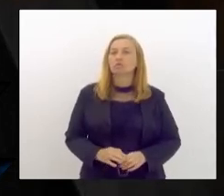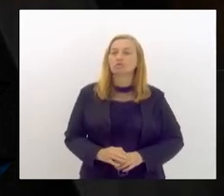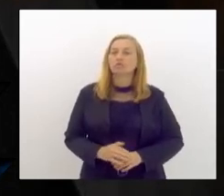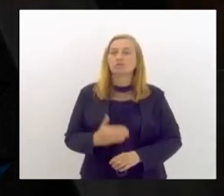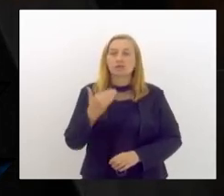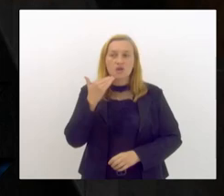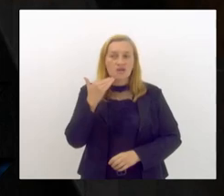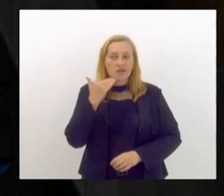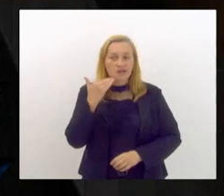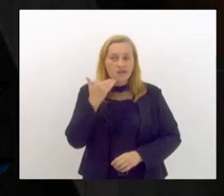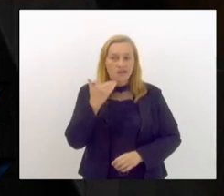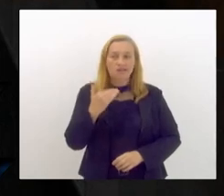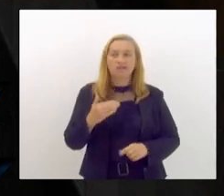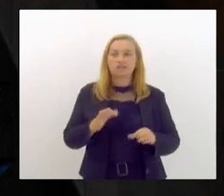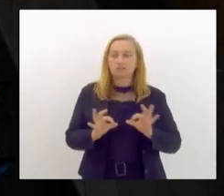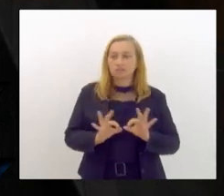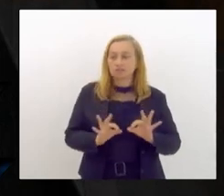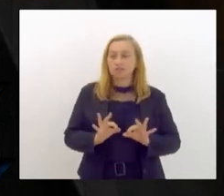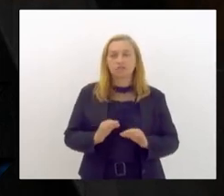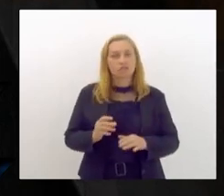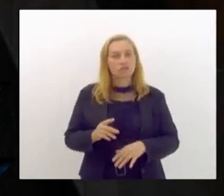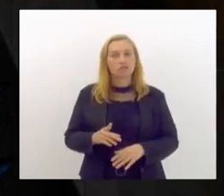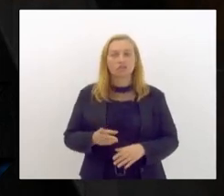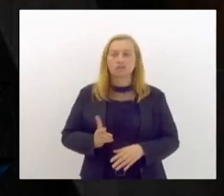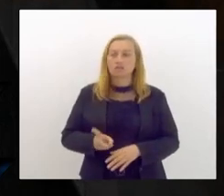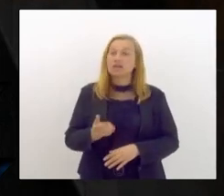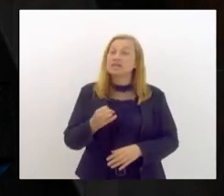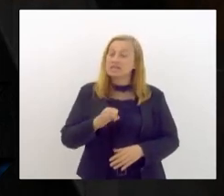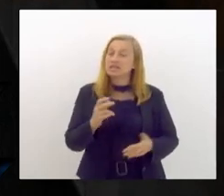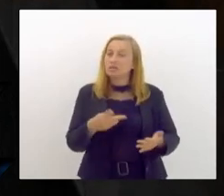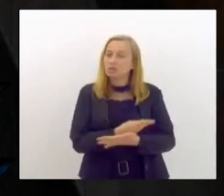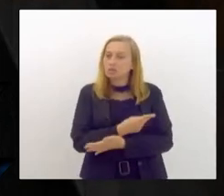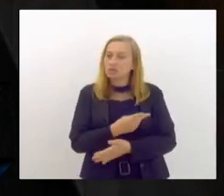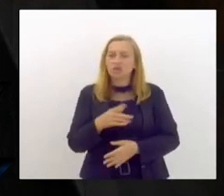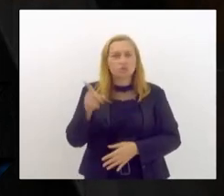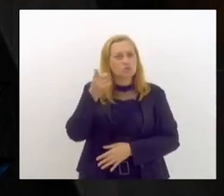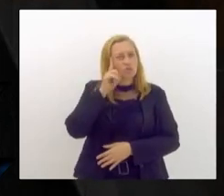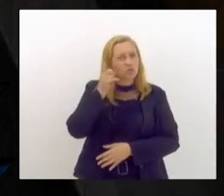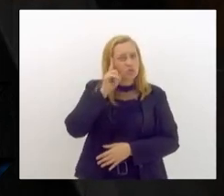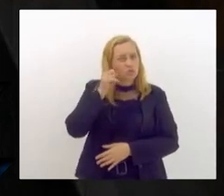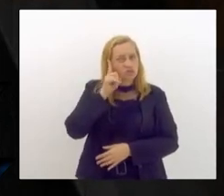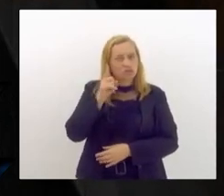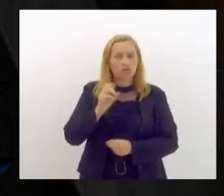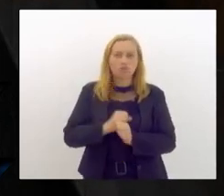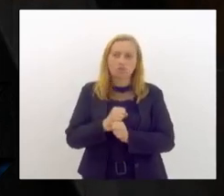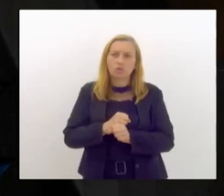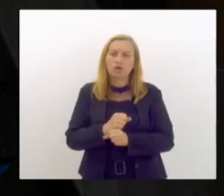vazão. E por aí vai. Se isso acontecer todos os dias do ano, nós vamos